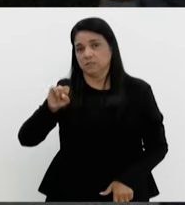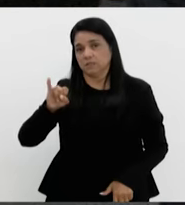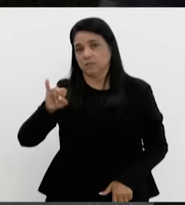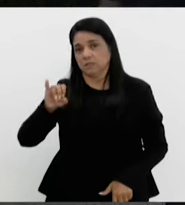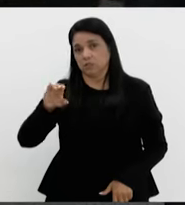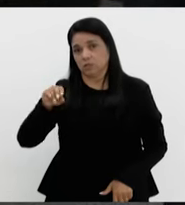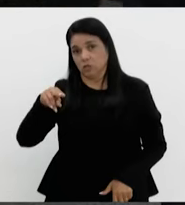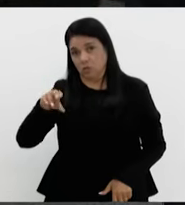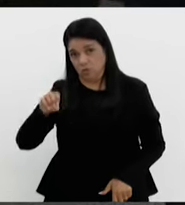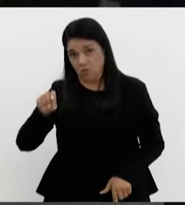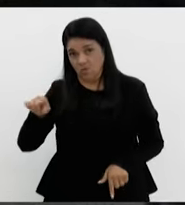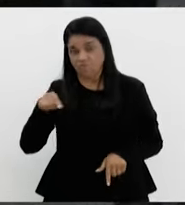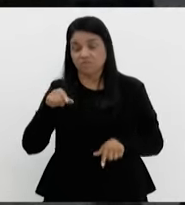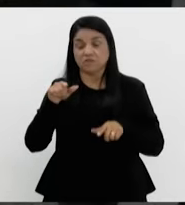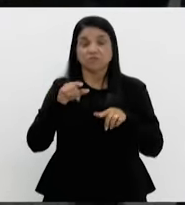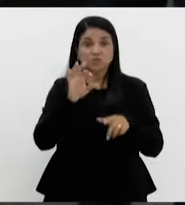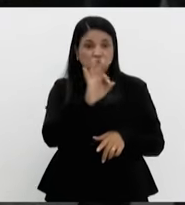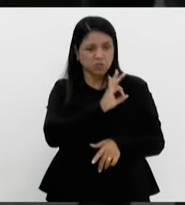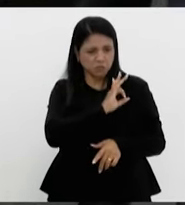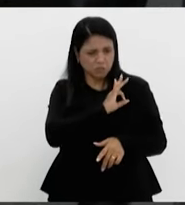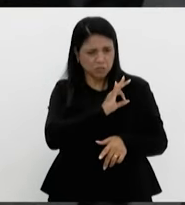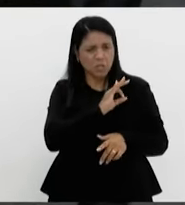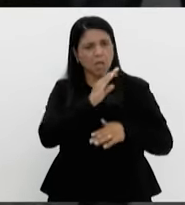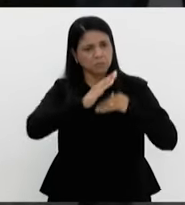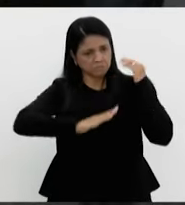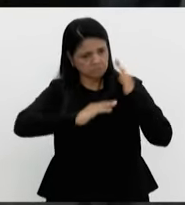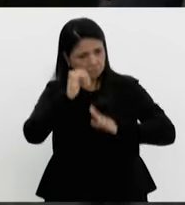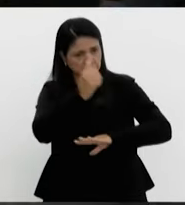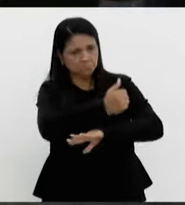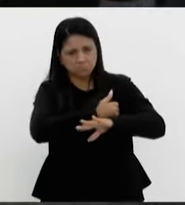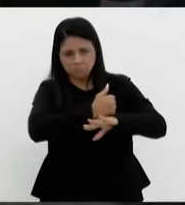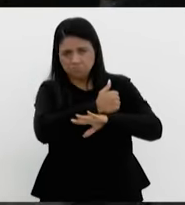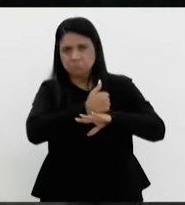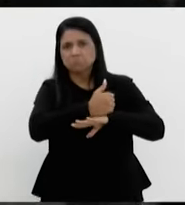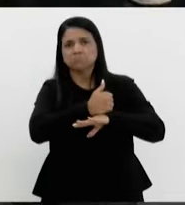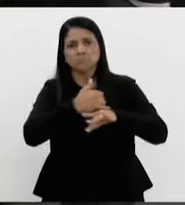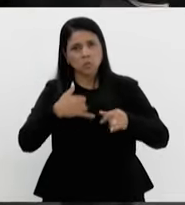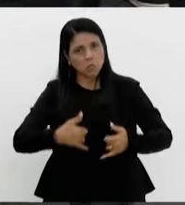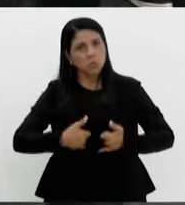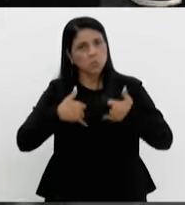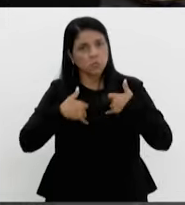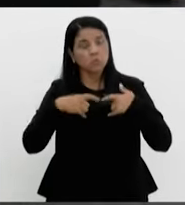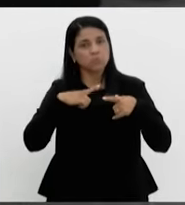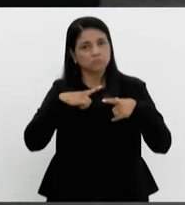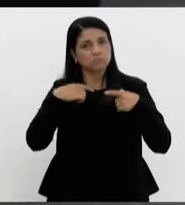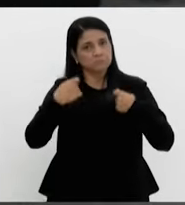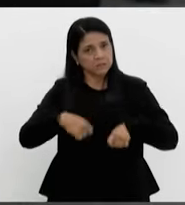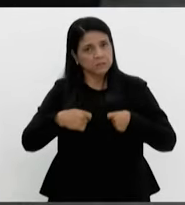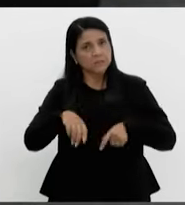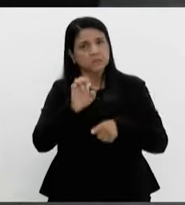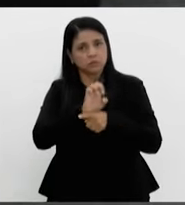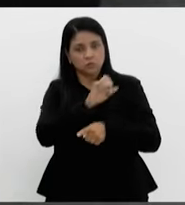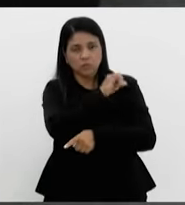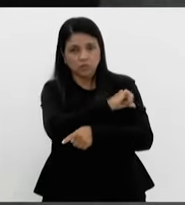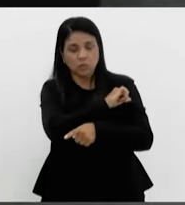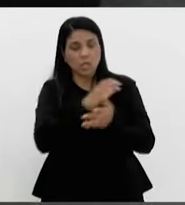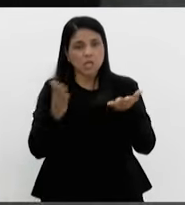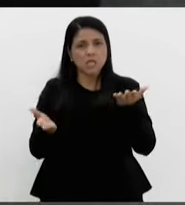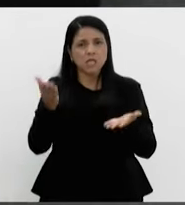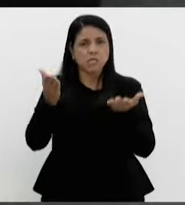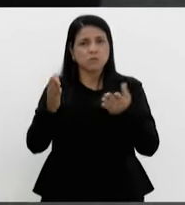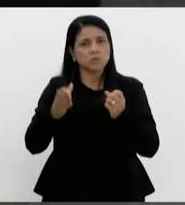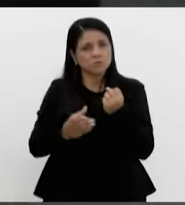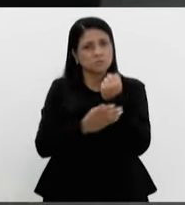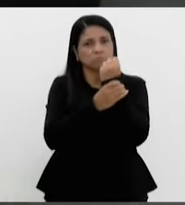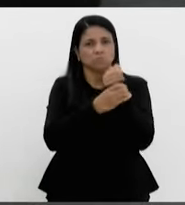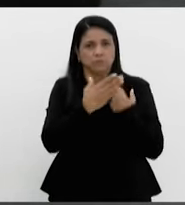dito, além de uma carreira absolutamente honrada, necessária para o nosso Estado, promovem o equilíbrio da segurança pública e eu falo também